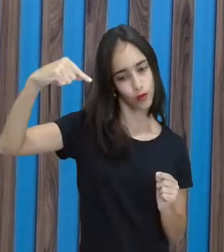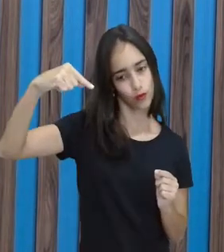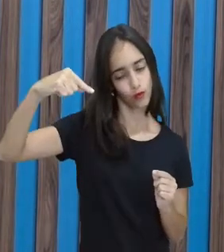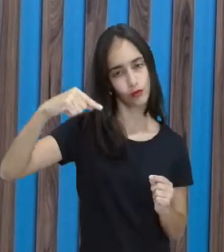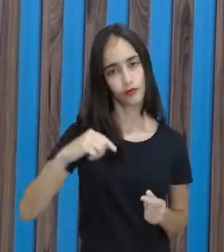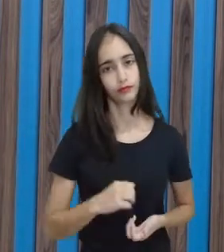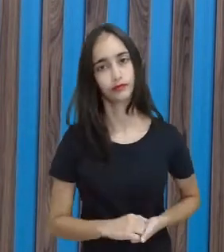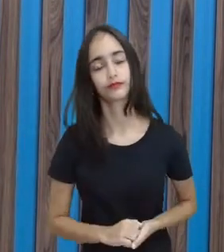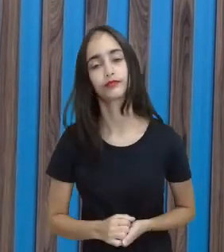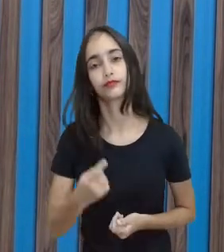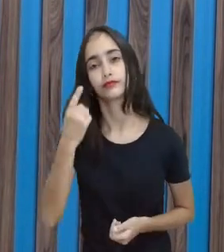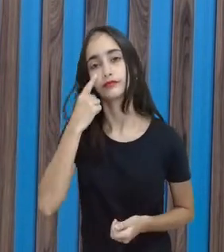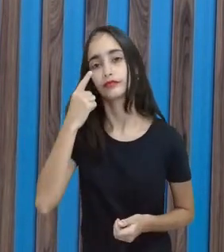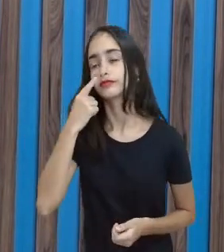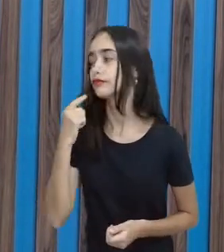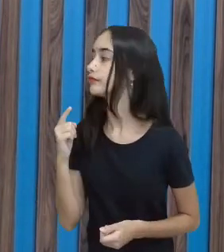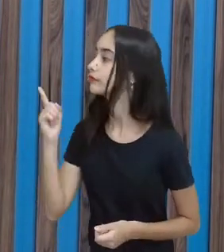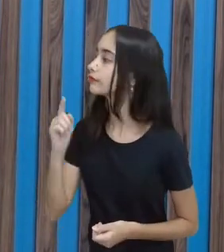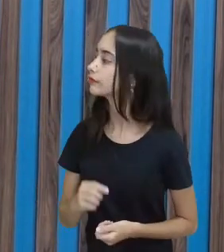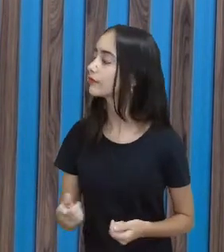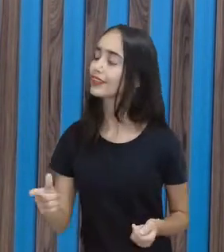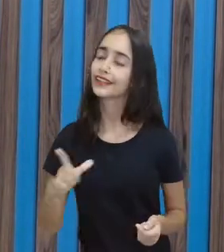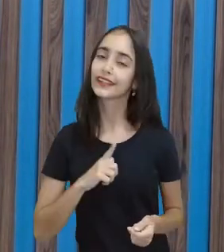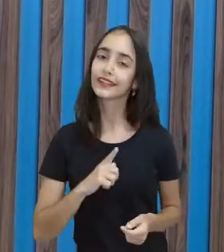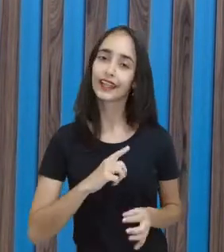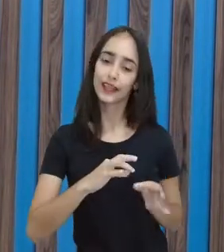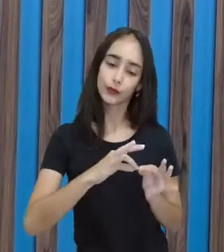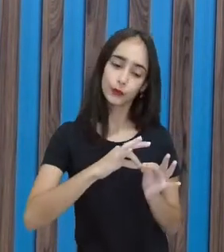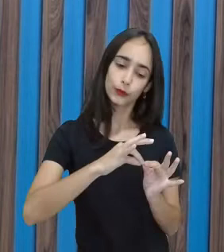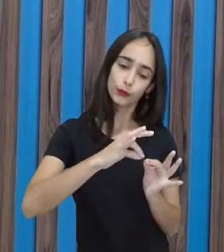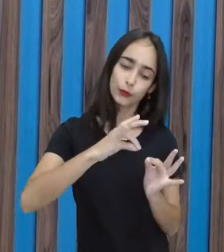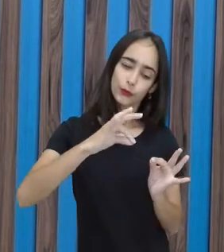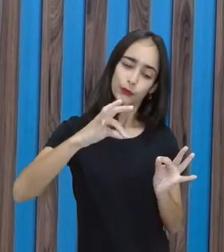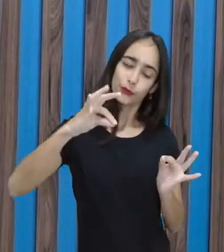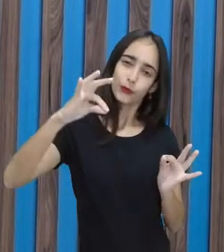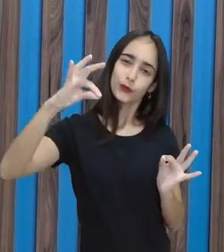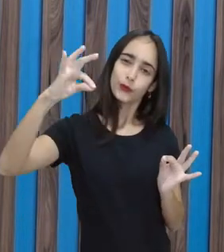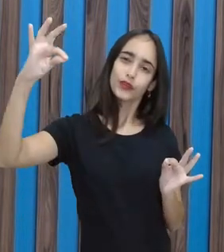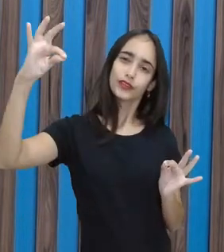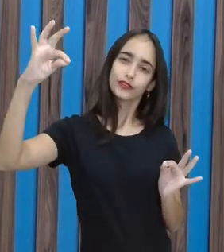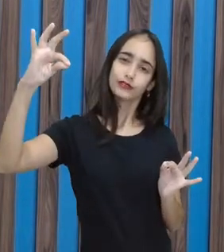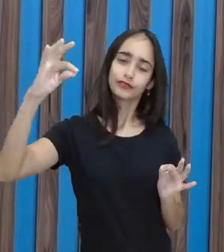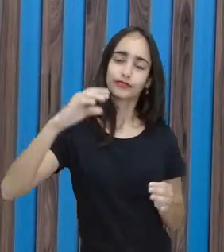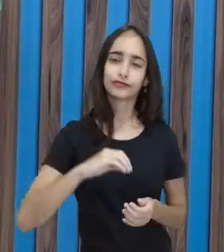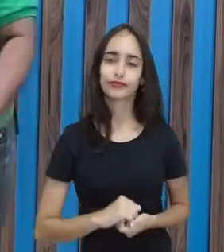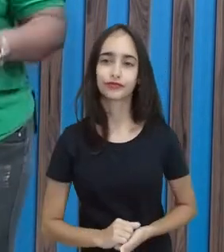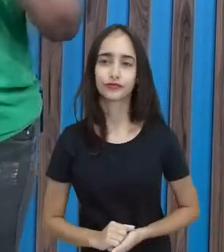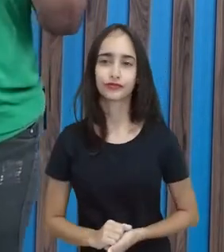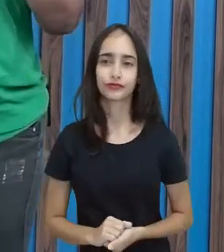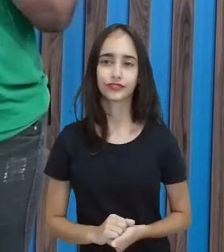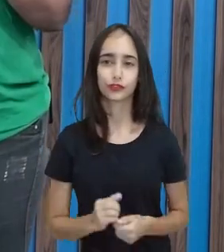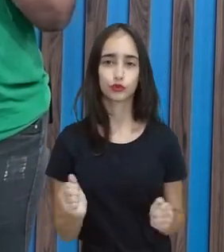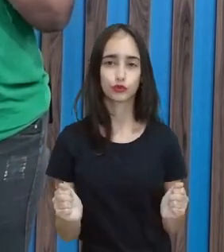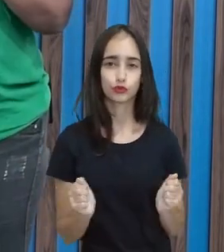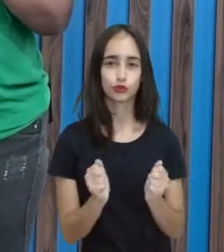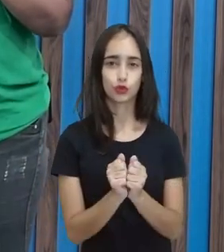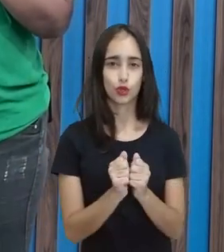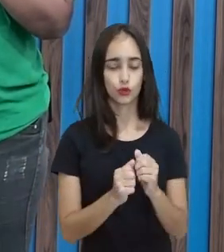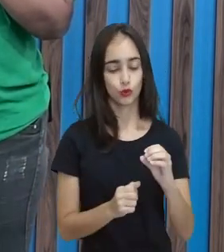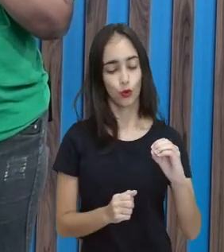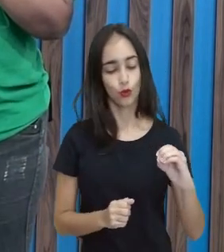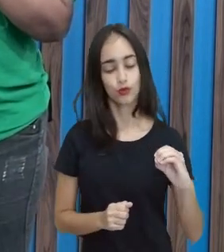Aí eu tenho aqui essa reta que passa no eixo do